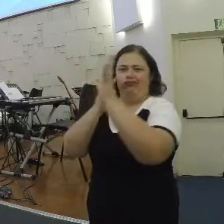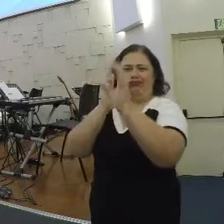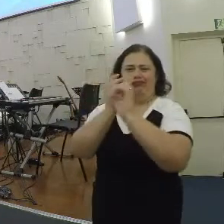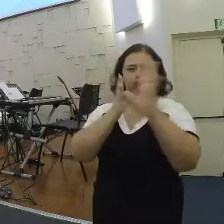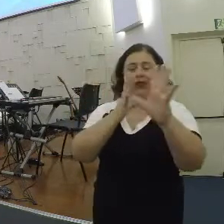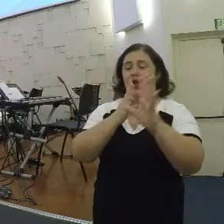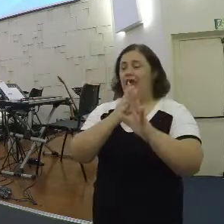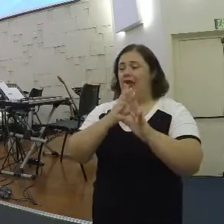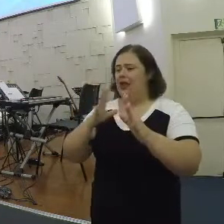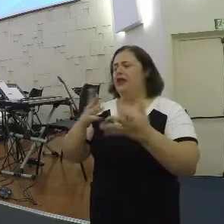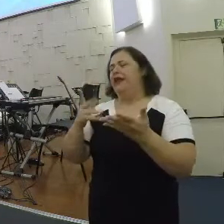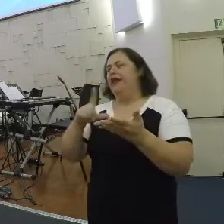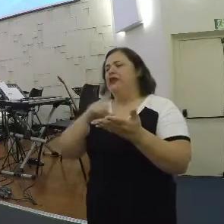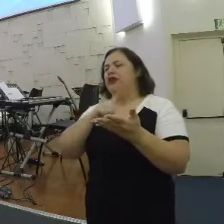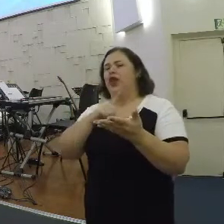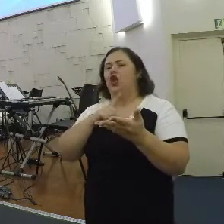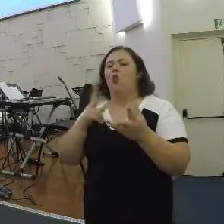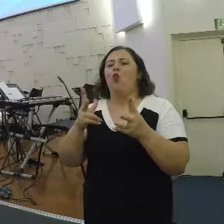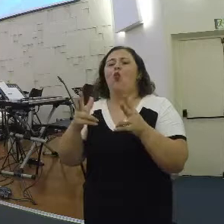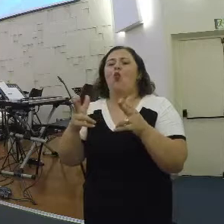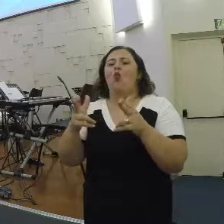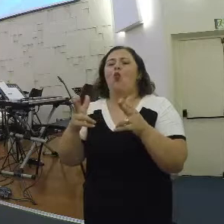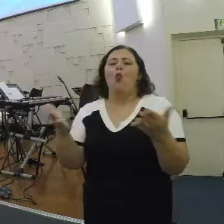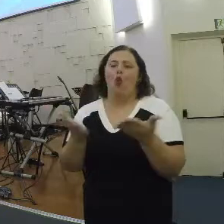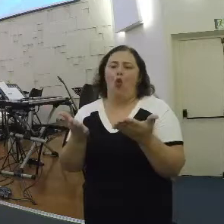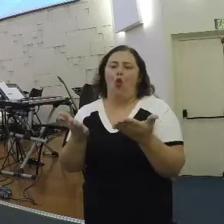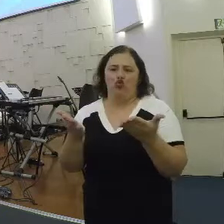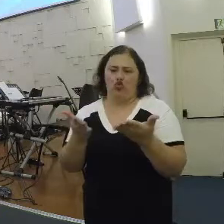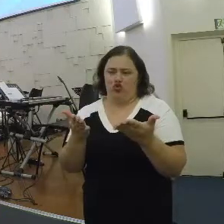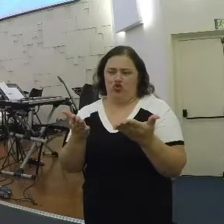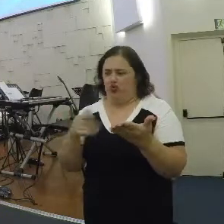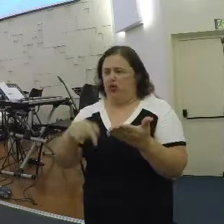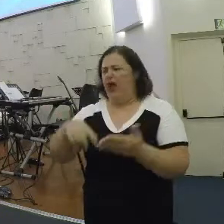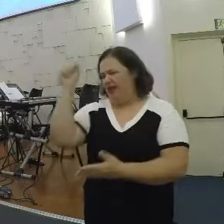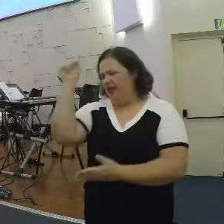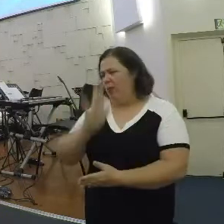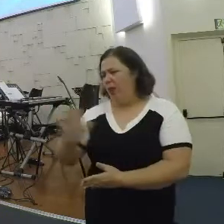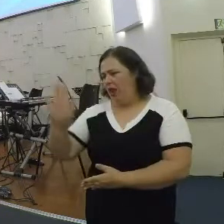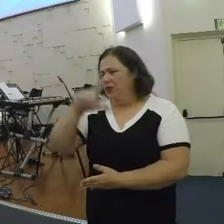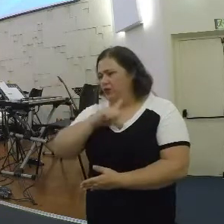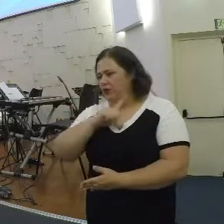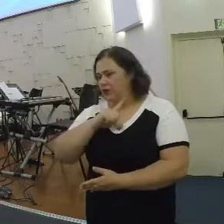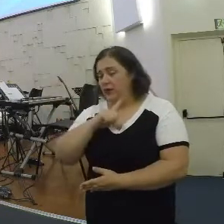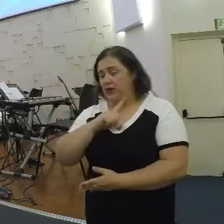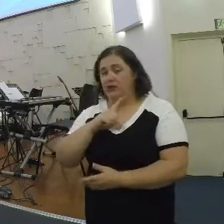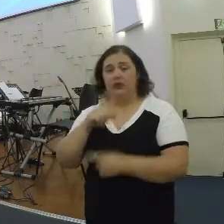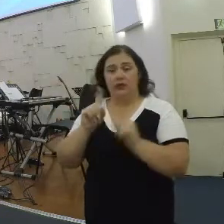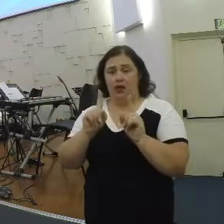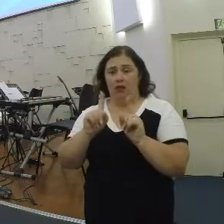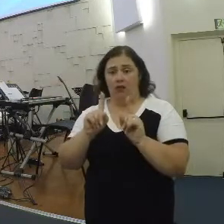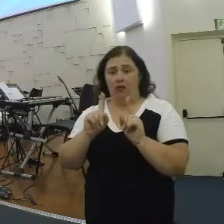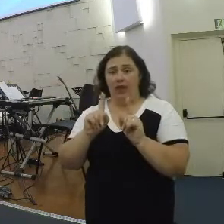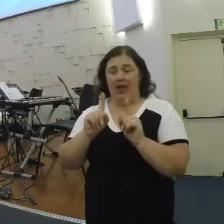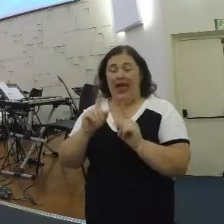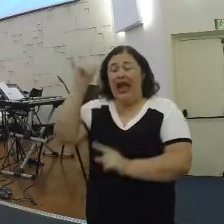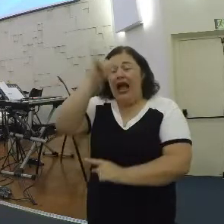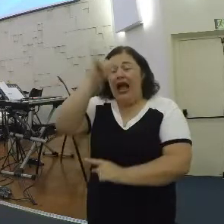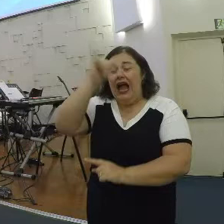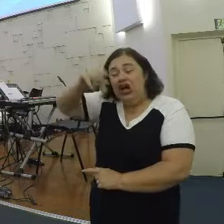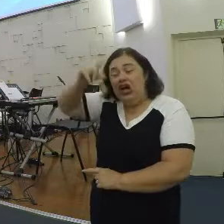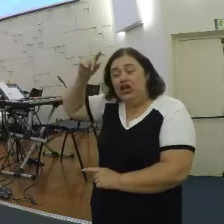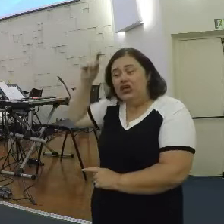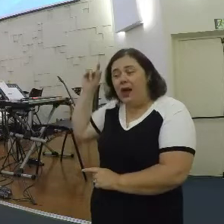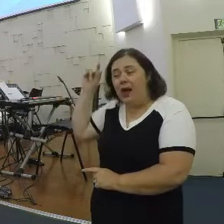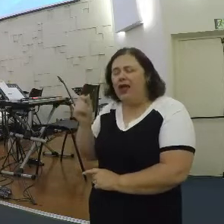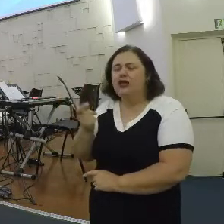para comer. E, se possível, um pouco para vender e trazer alguma renda